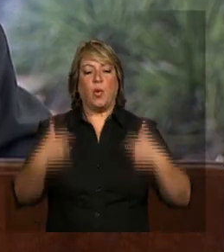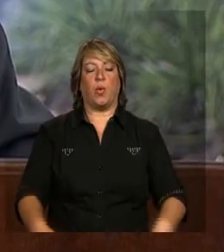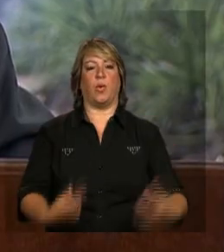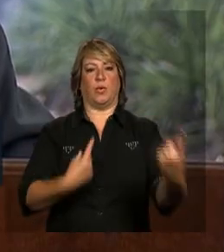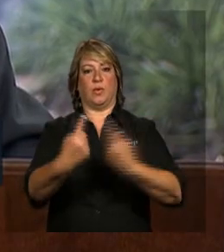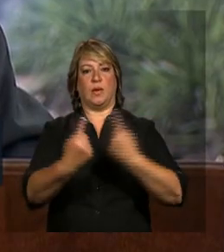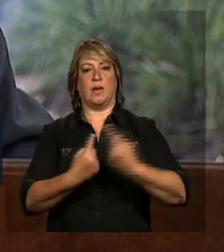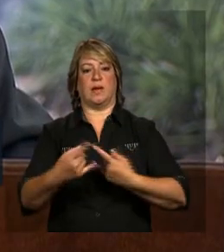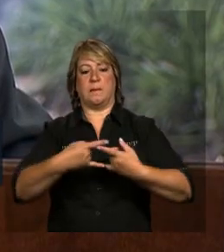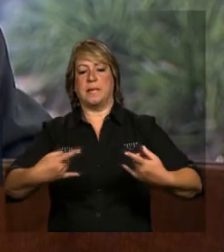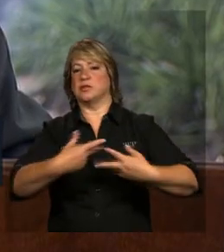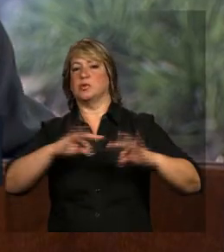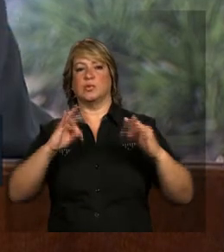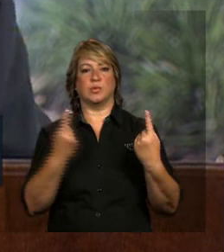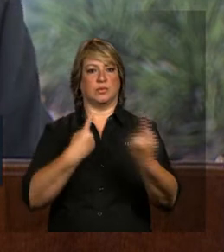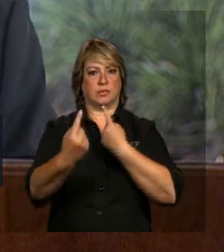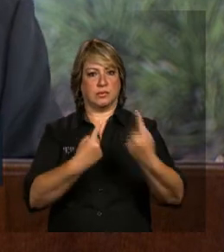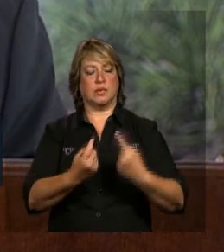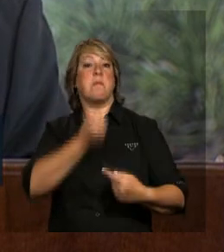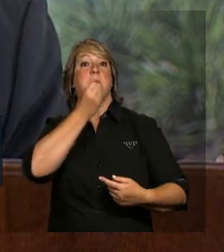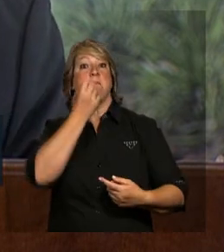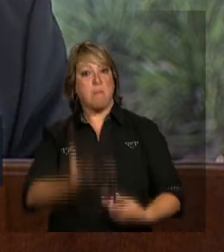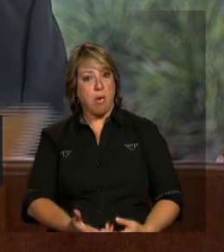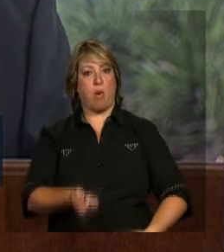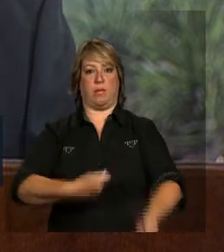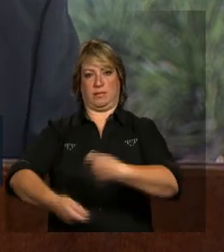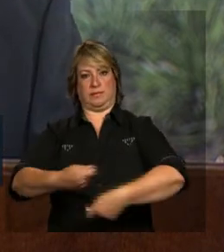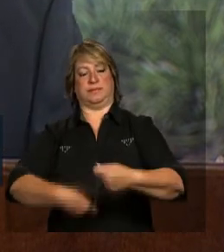transportes eficientes e competitivos